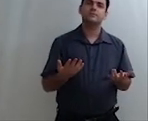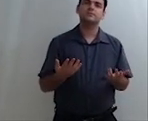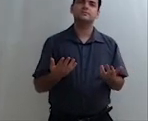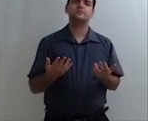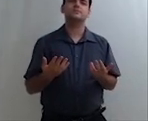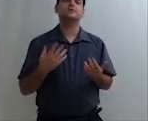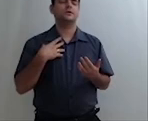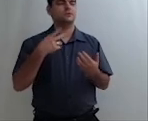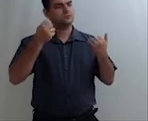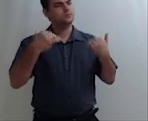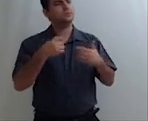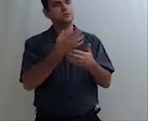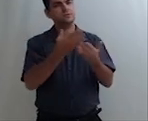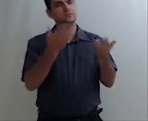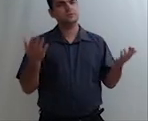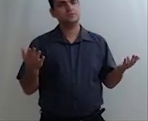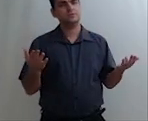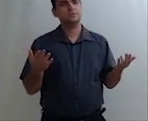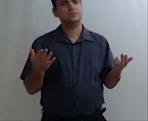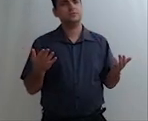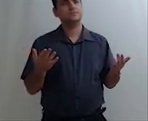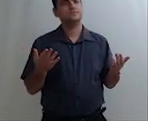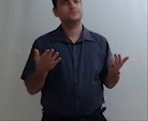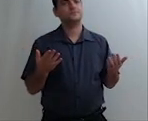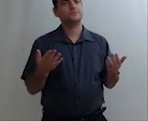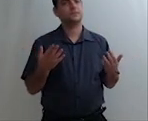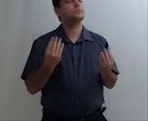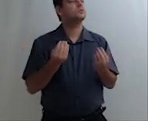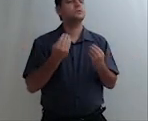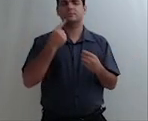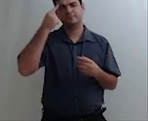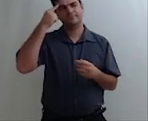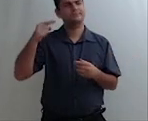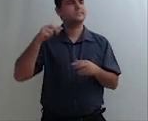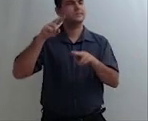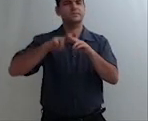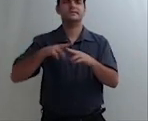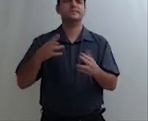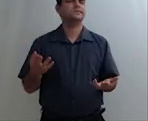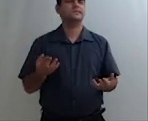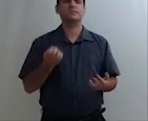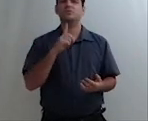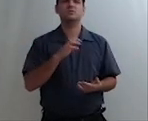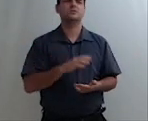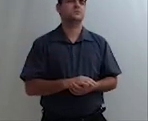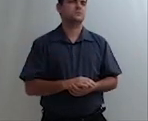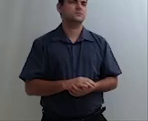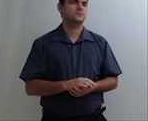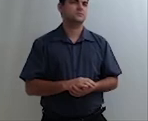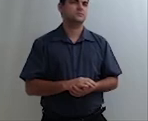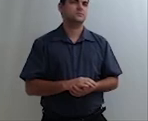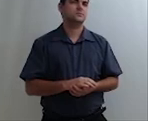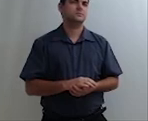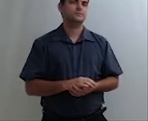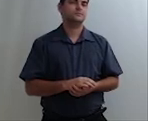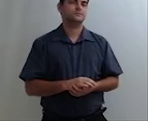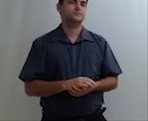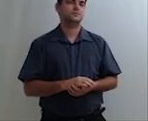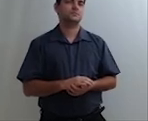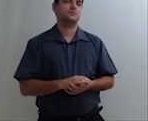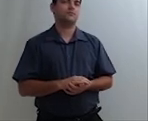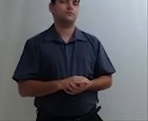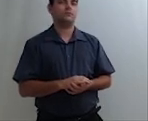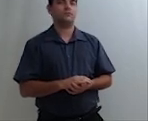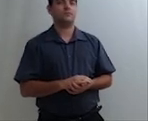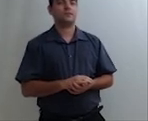rechaço a a manutenção da prisão preventiva com base nesse argumento diante desta